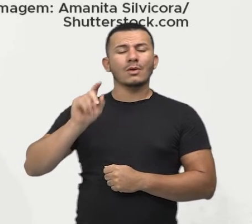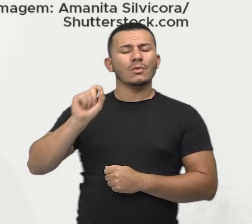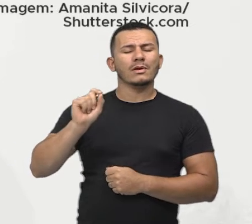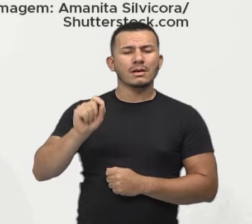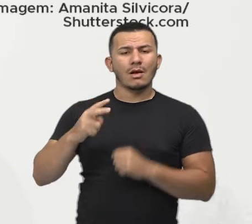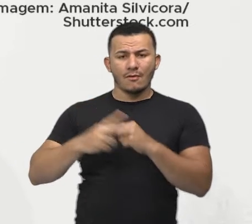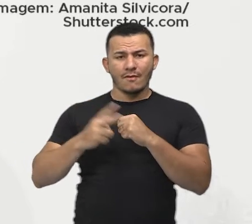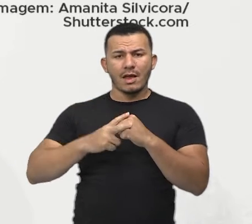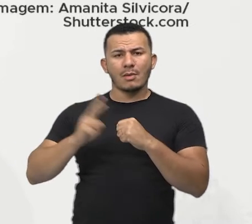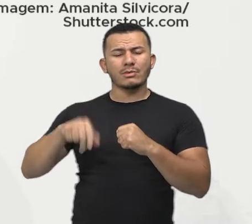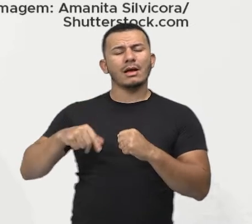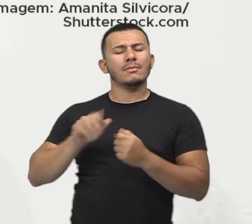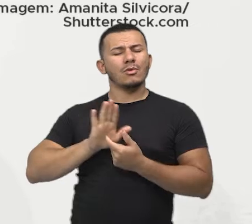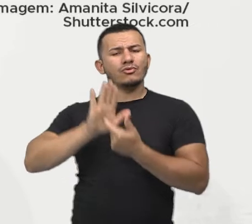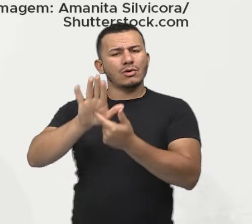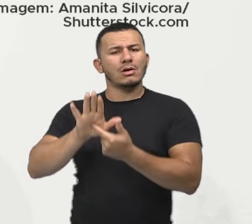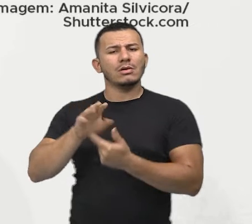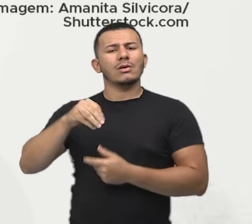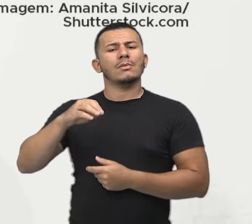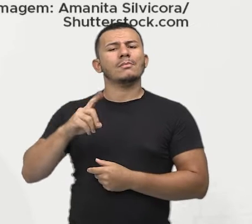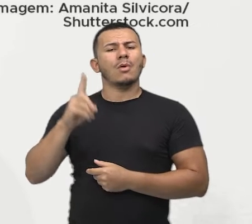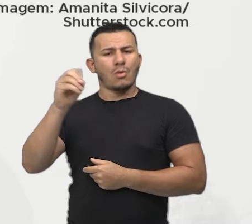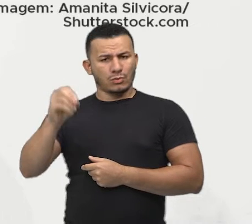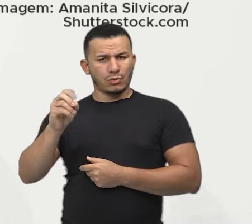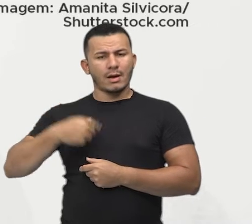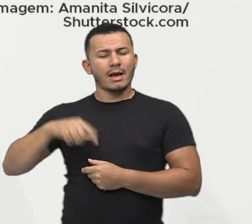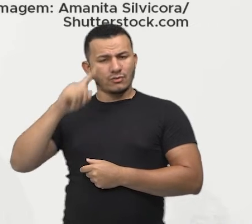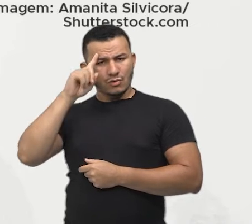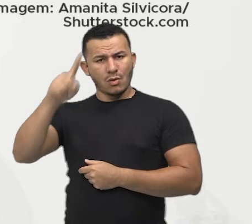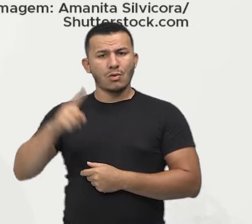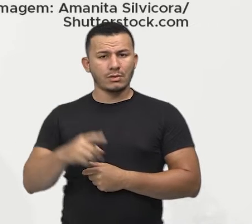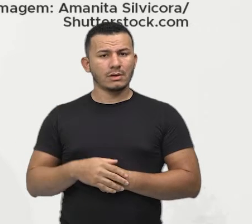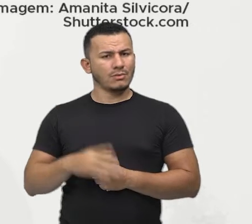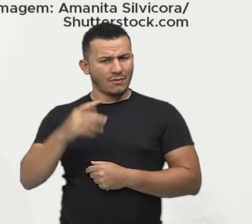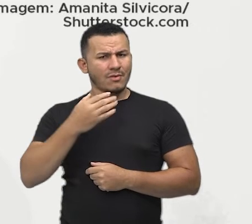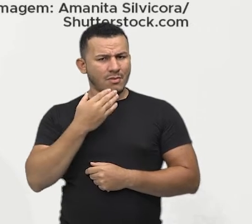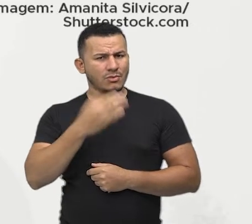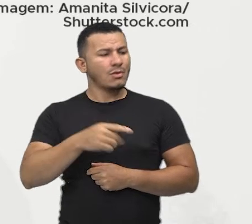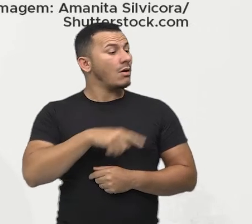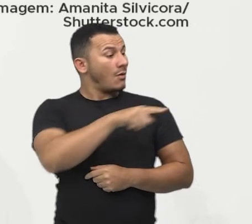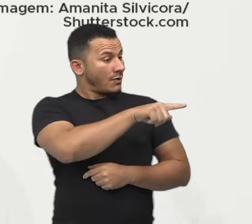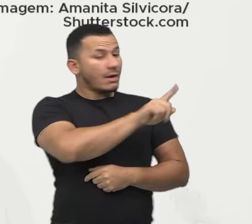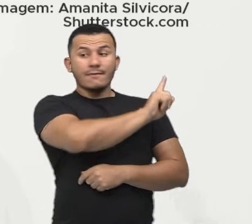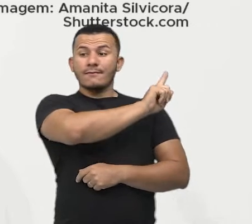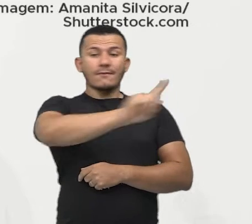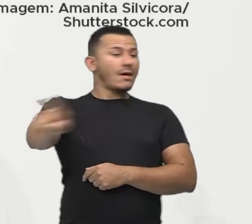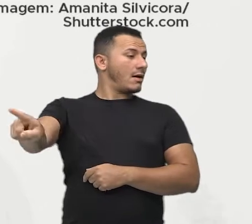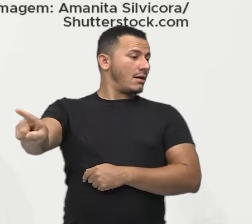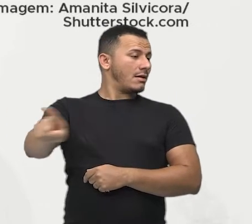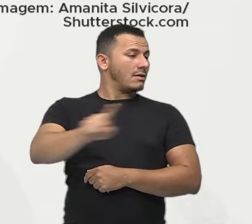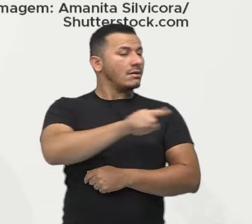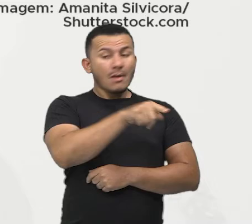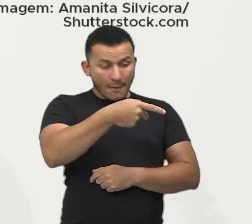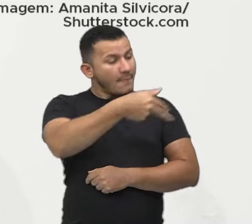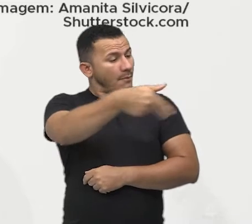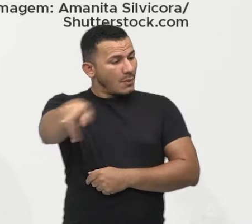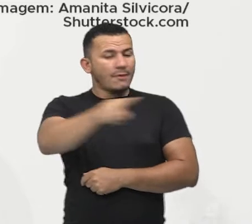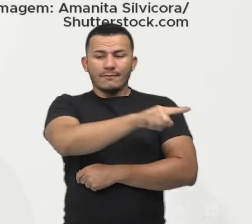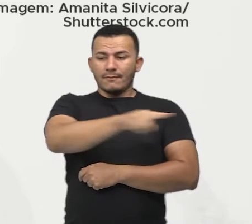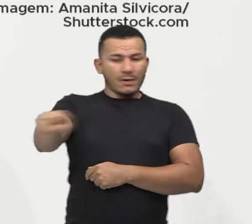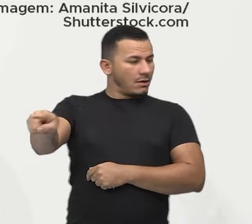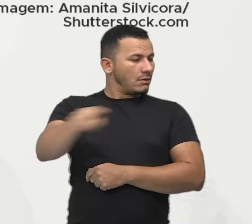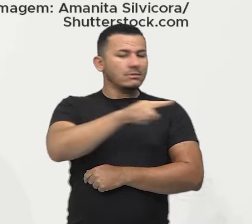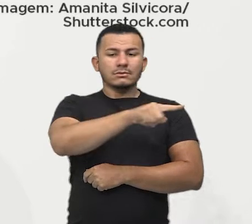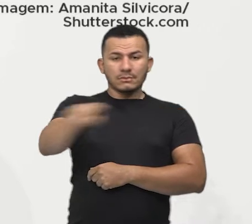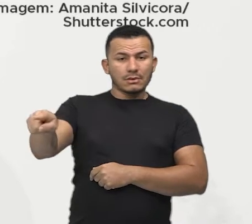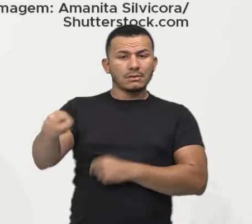para a gente um modo. Qual é esse modo? É um modo imperativo, um modo de ordem, certo? Está ordenando, vá por ali, ok?